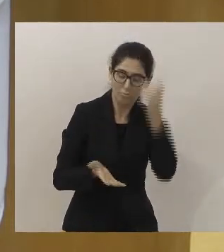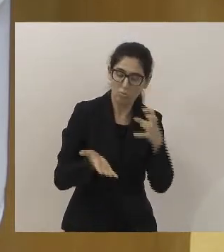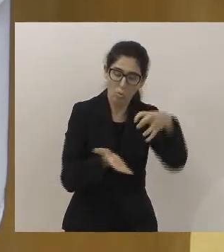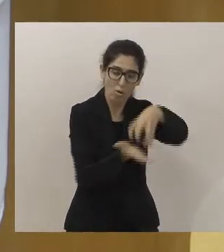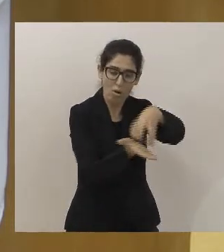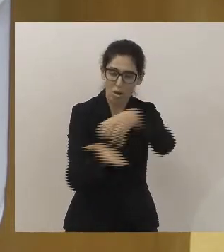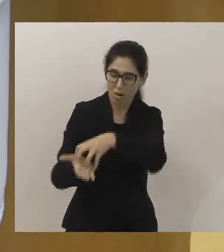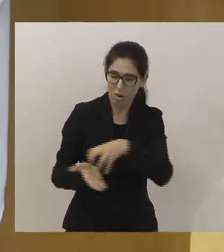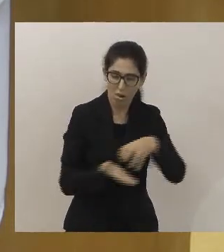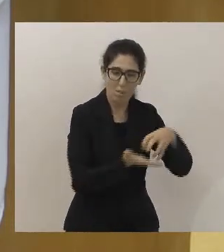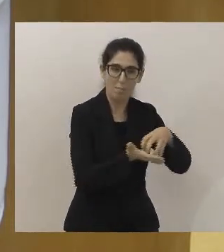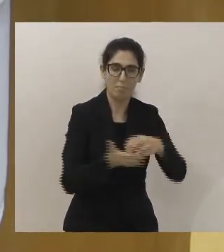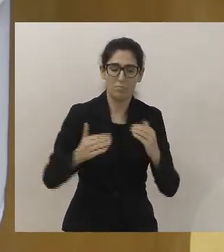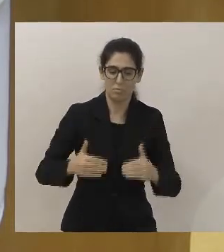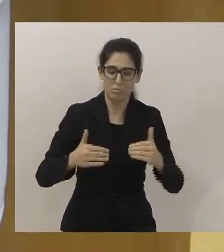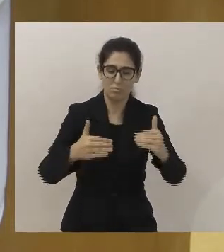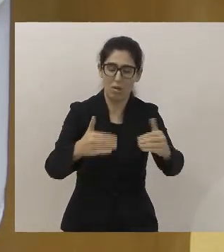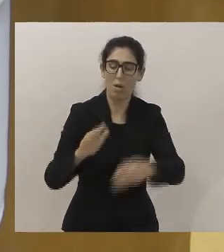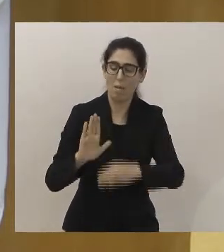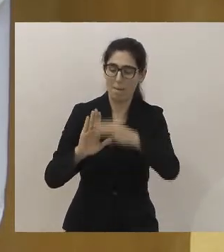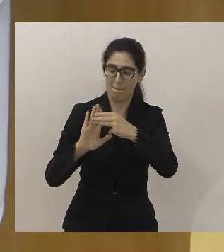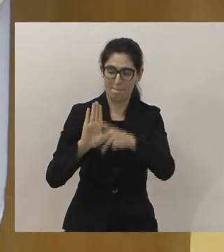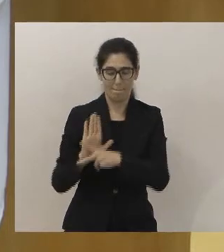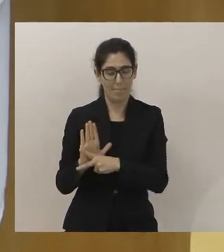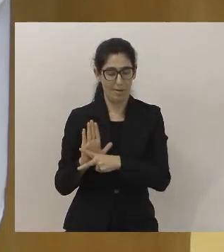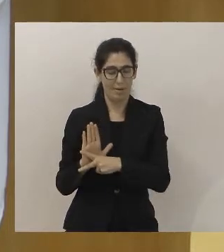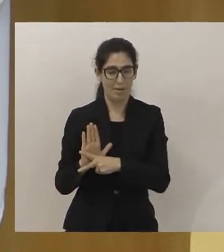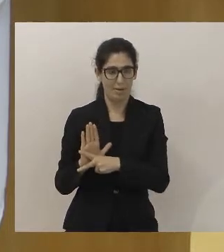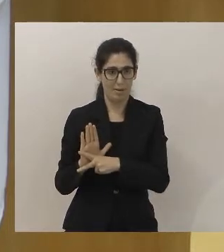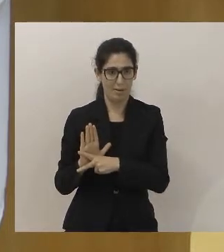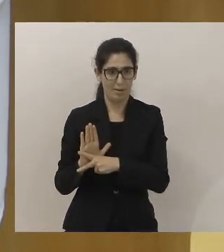O Ministério Público não